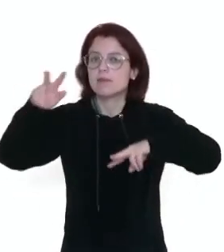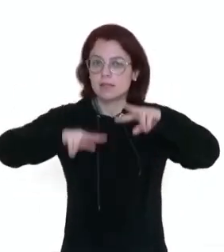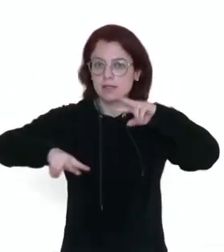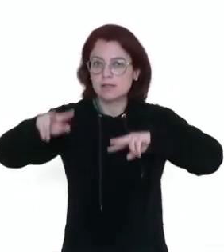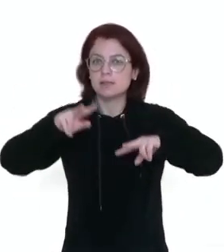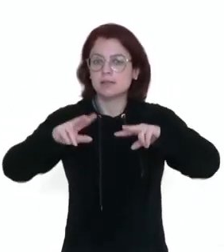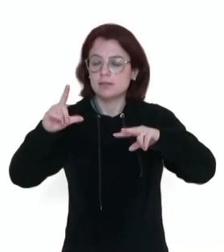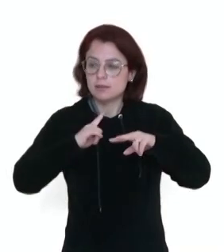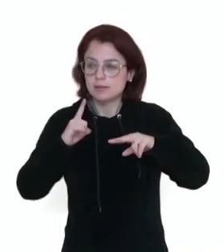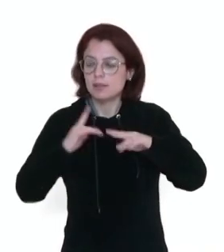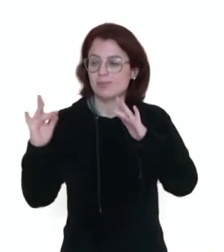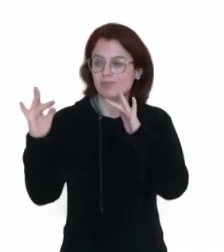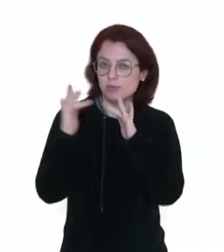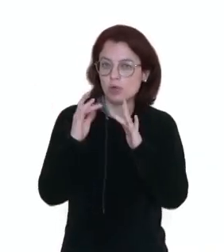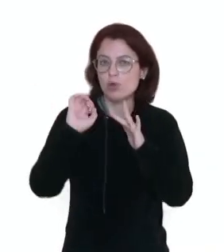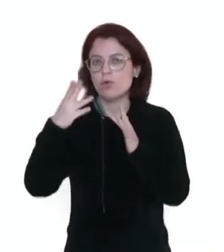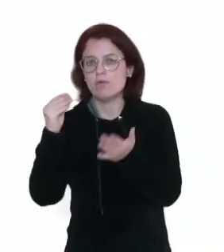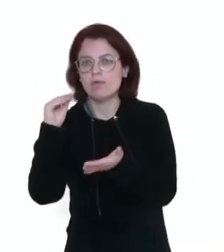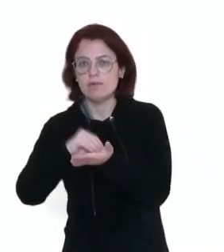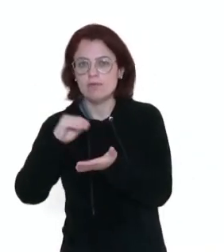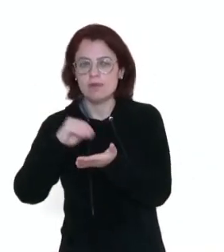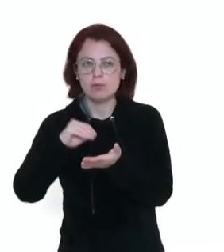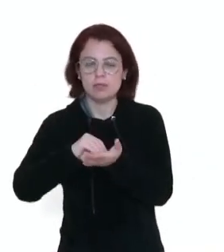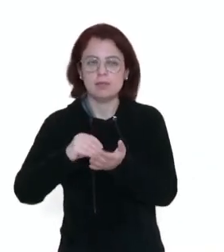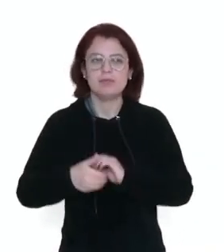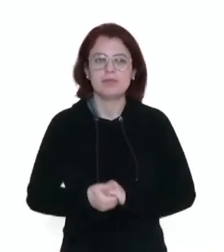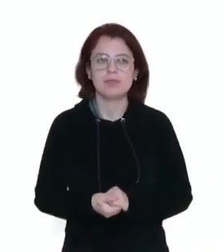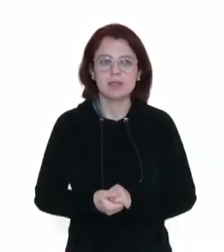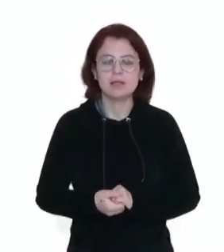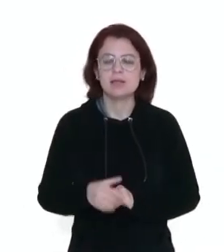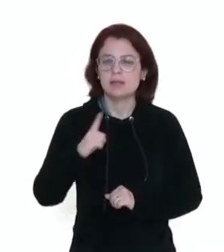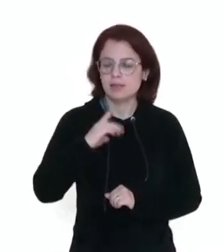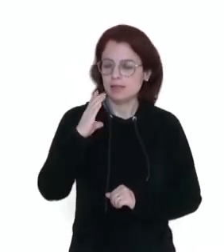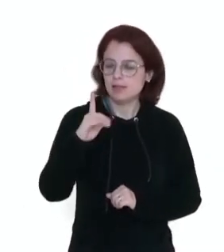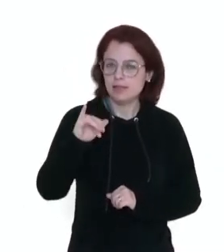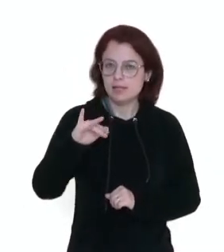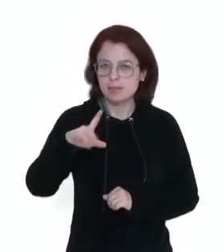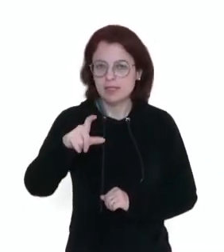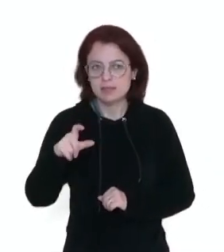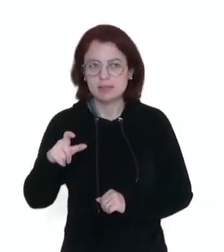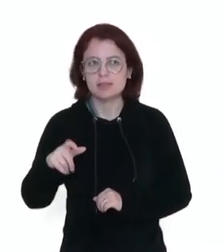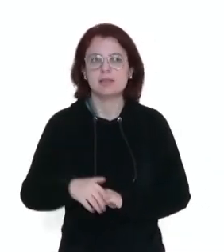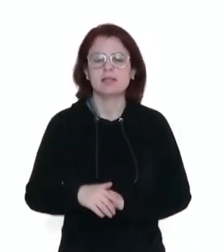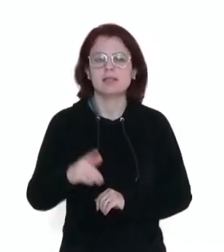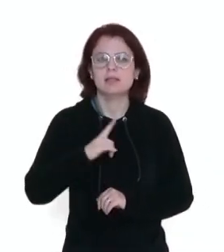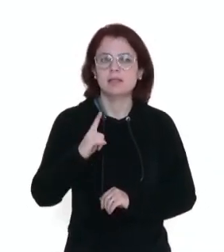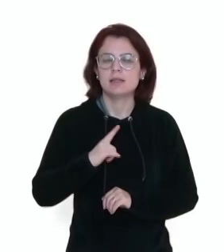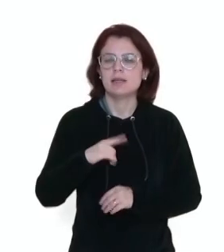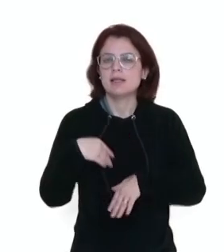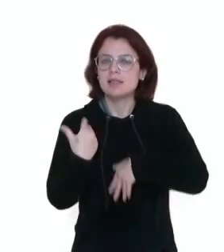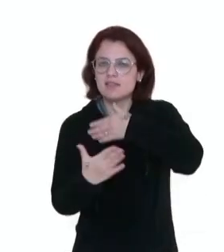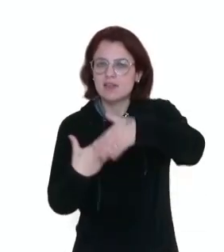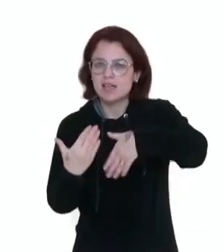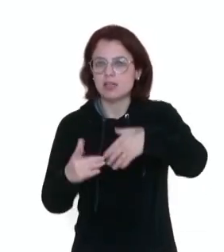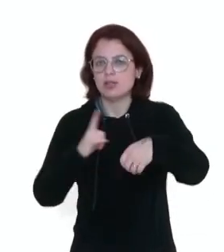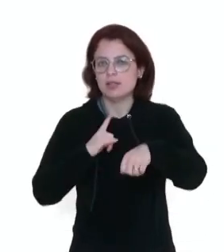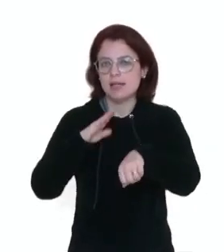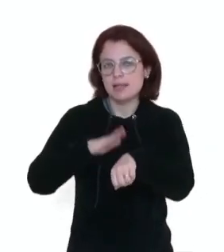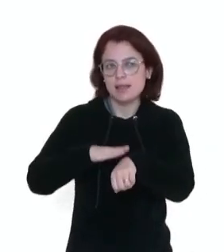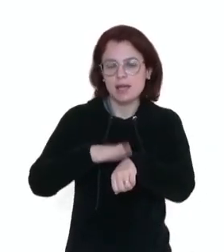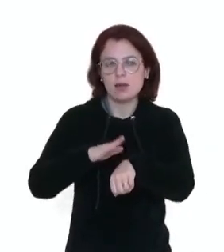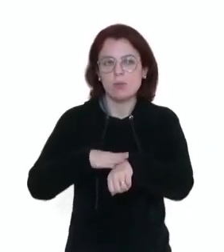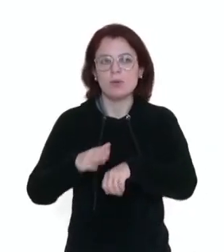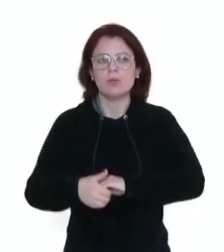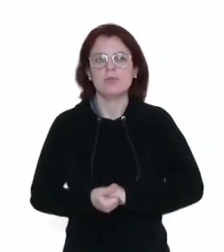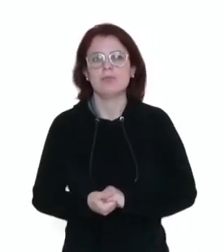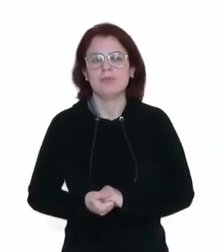atende ou não atende, se está faltando algum dos elementos, né? Do clímax, do desfecho, o tempo, né? A presença dos